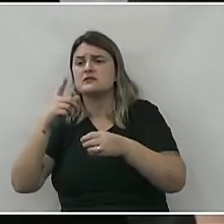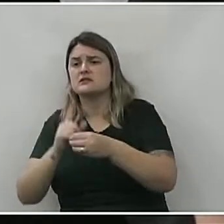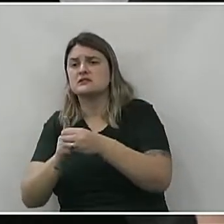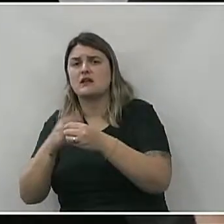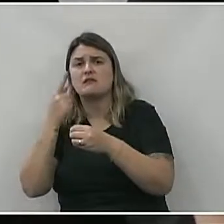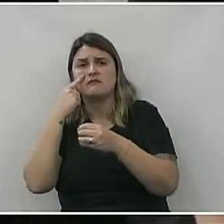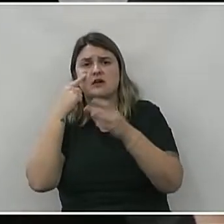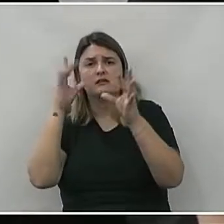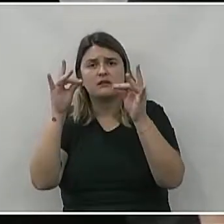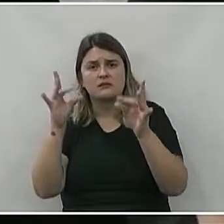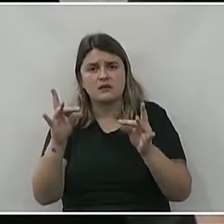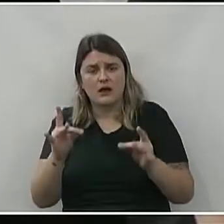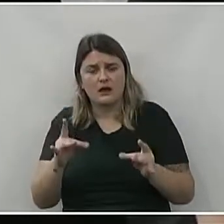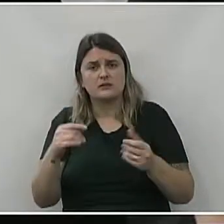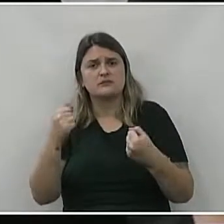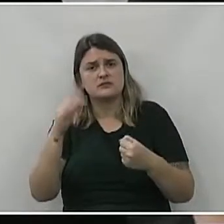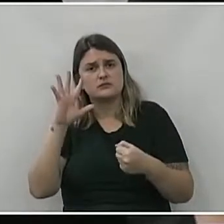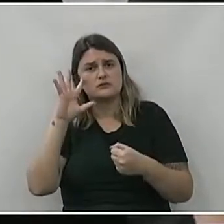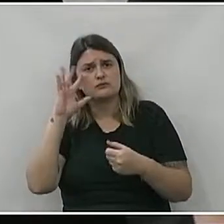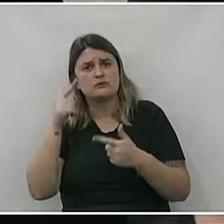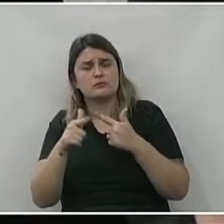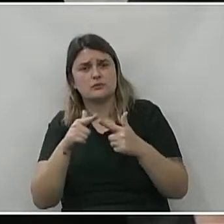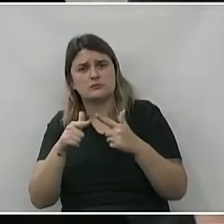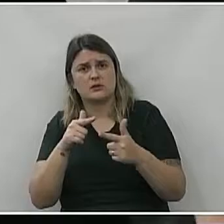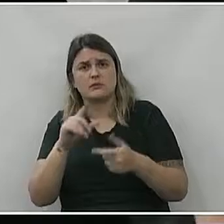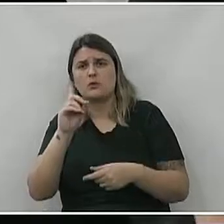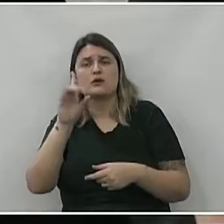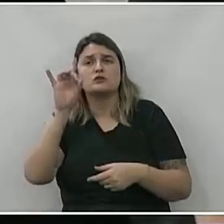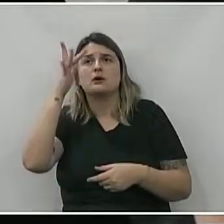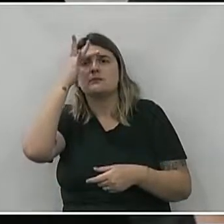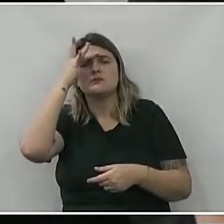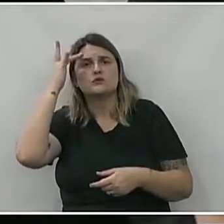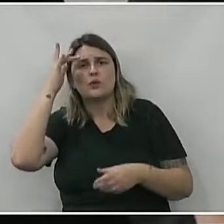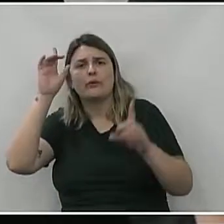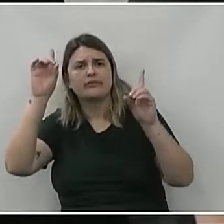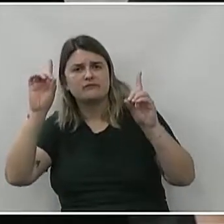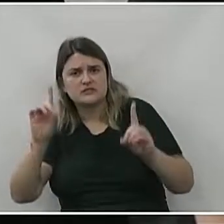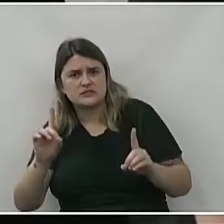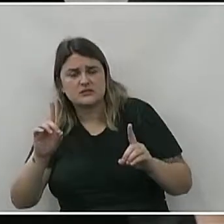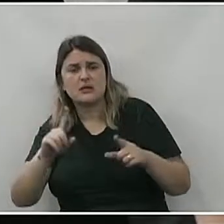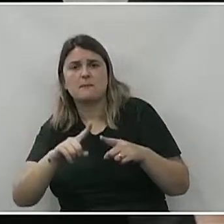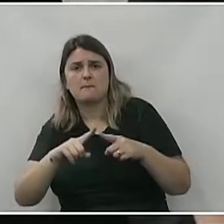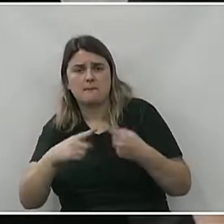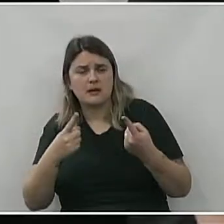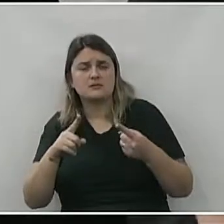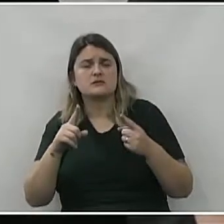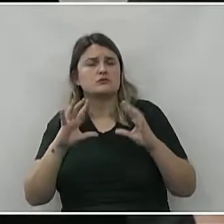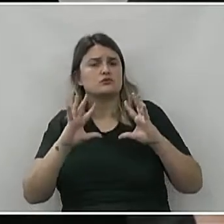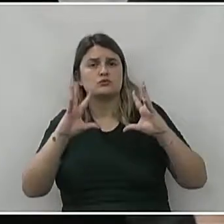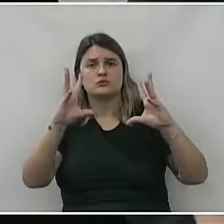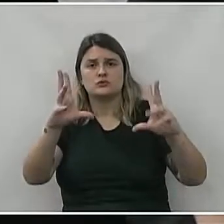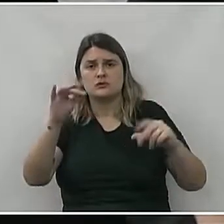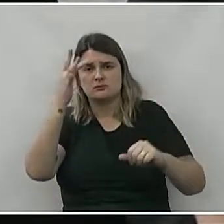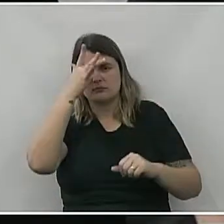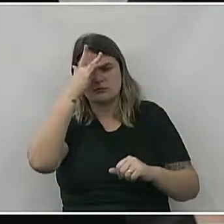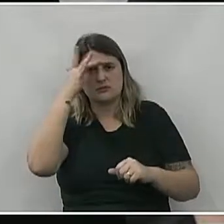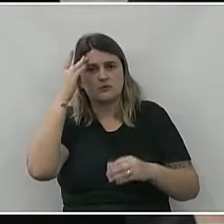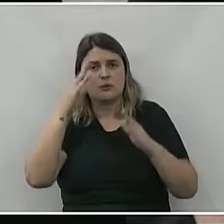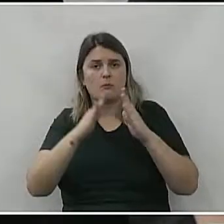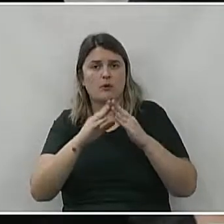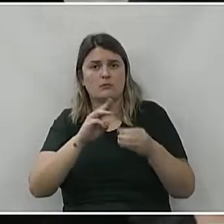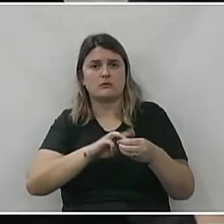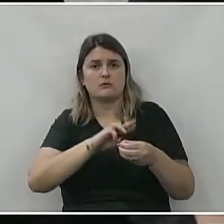pequenos detalhes aí, mas que fazem muita diferença, não só nas pessoas com deficiência, mais todos os munícipes aí do Nona